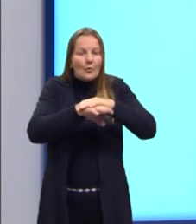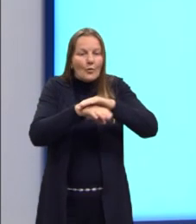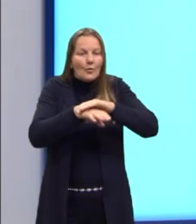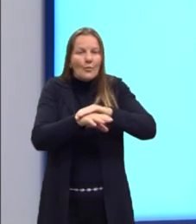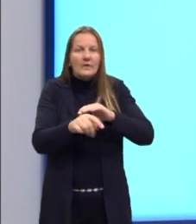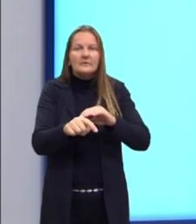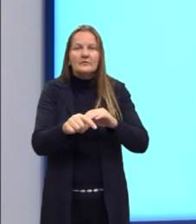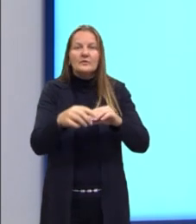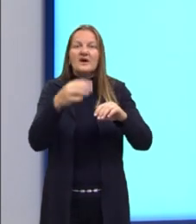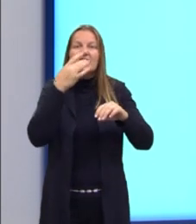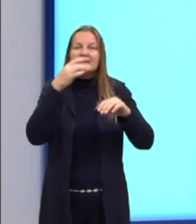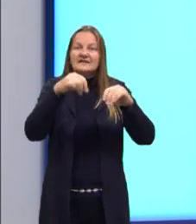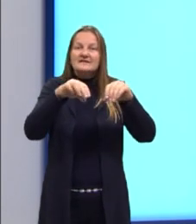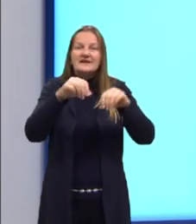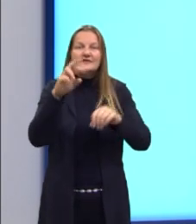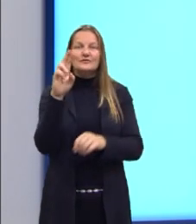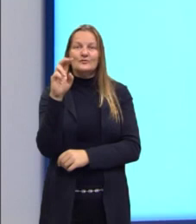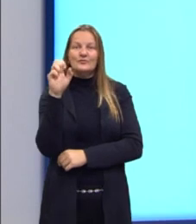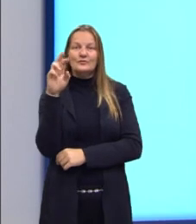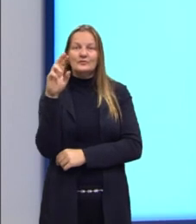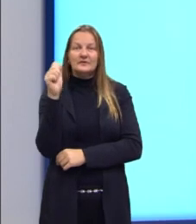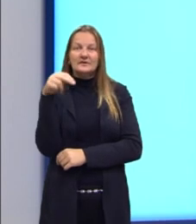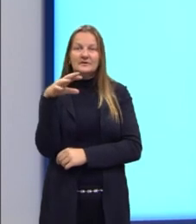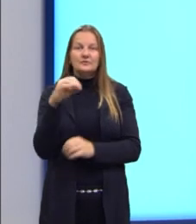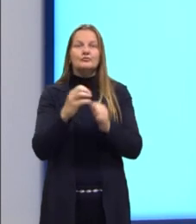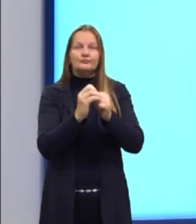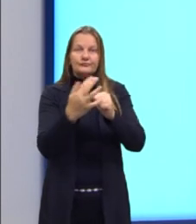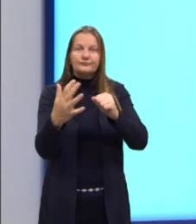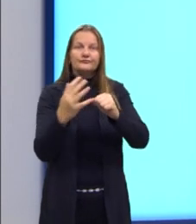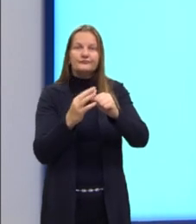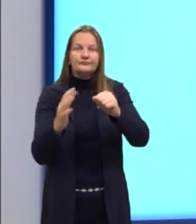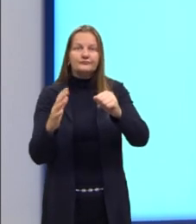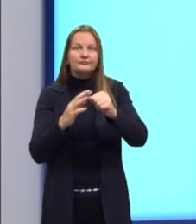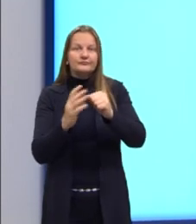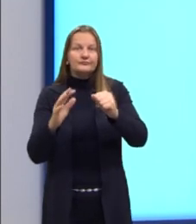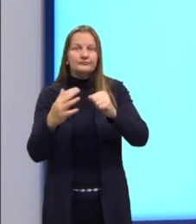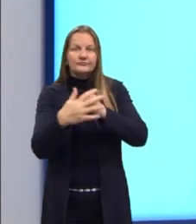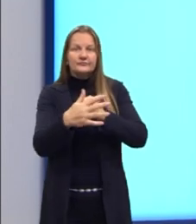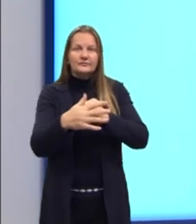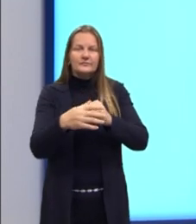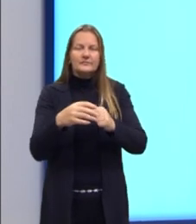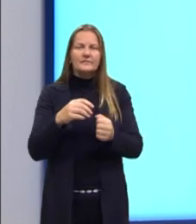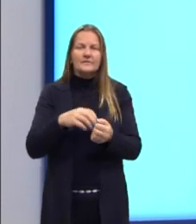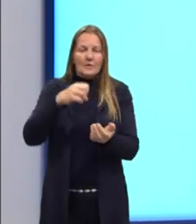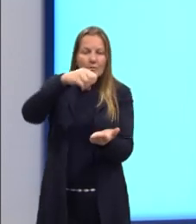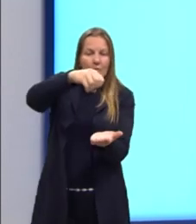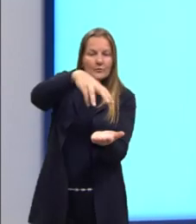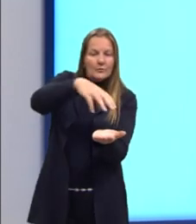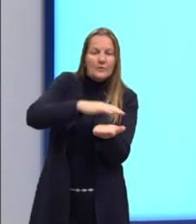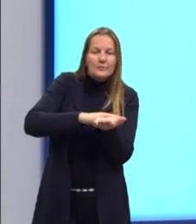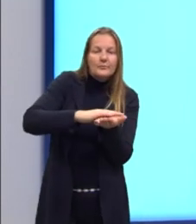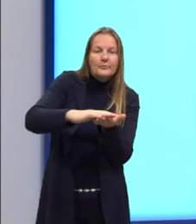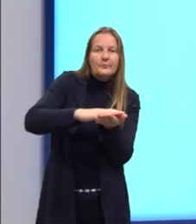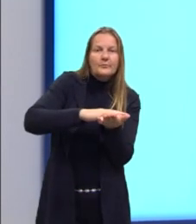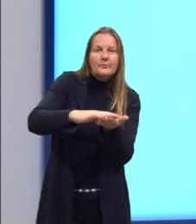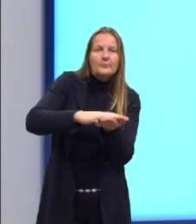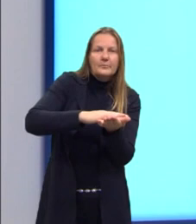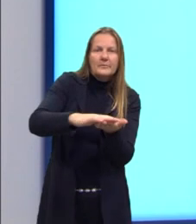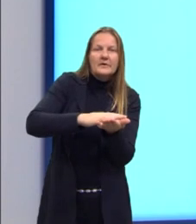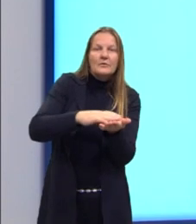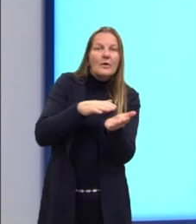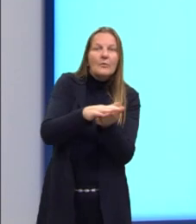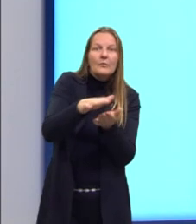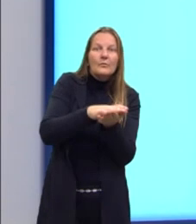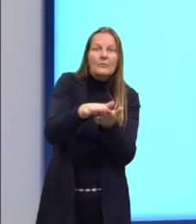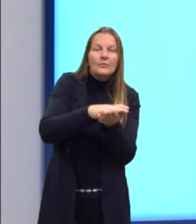guardado os sais de urânio tinha o capacidade de fazer uma chapa fotográfica como se fosse uma impressão mesmo